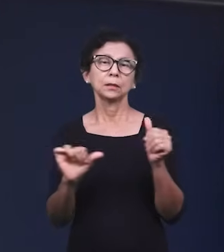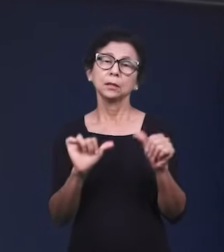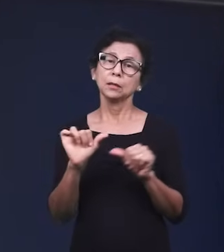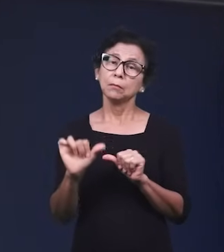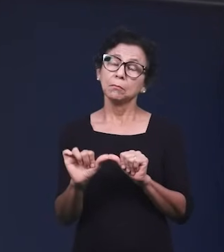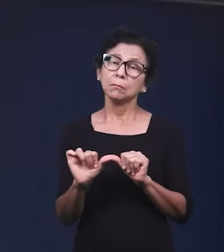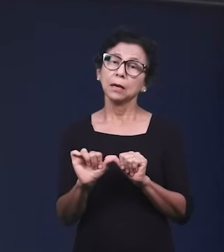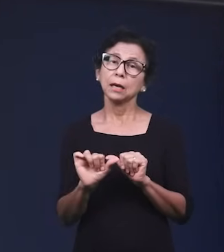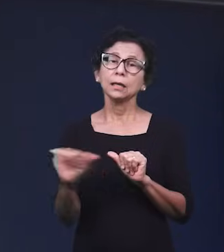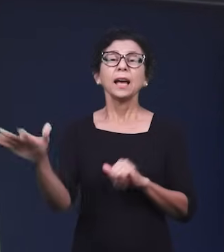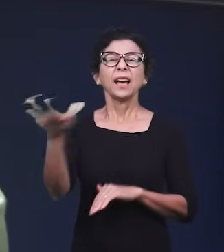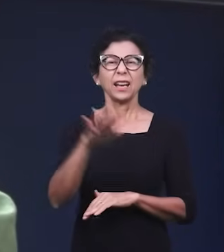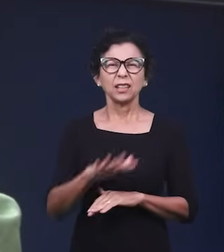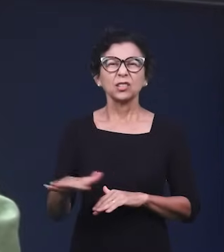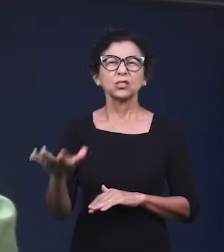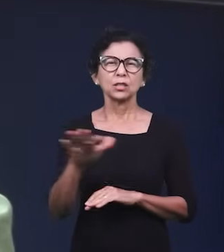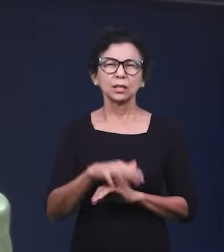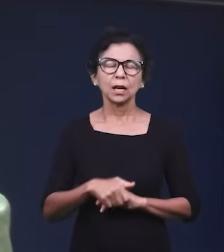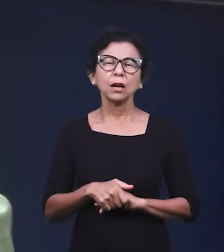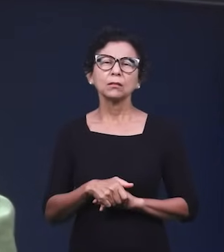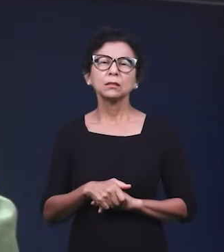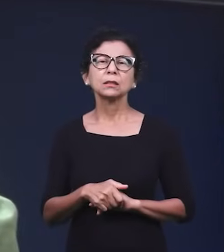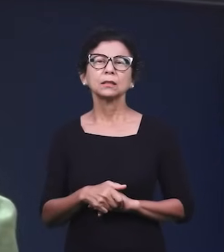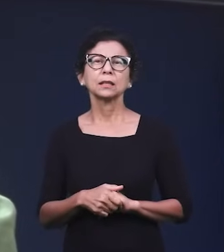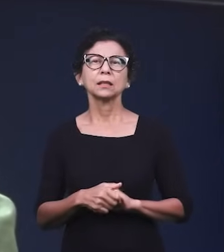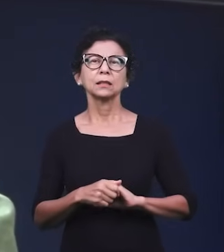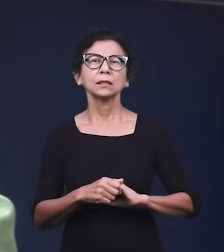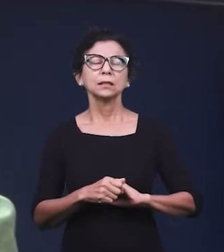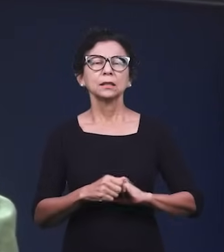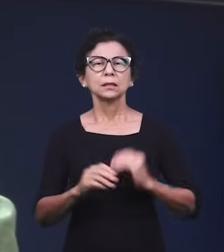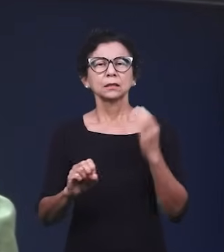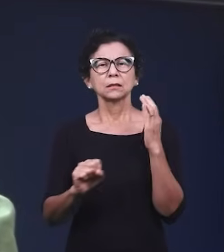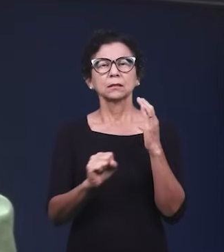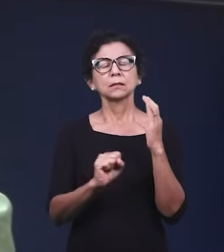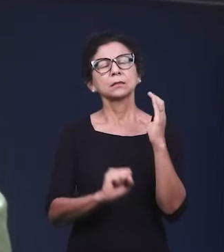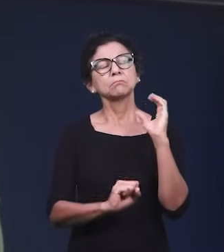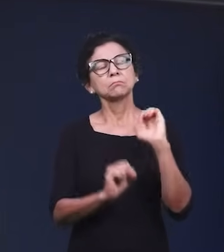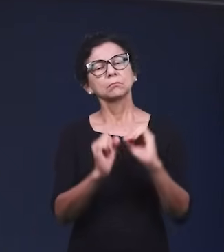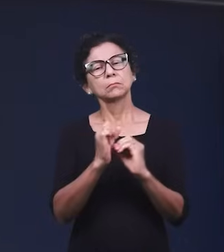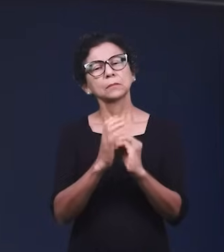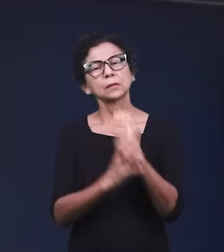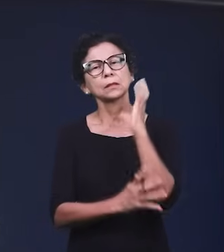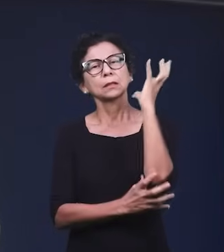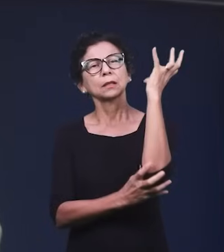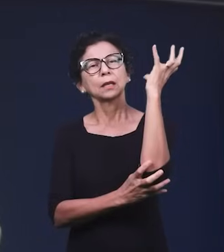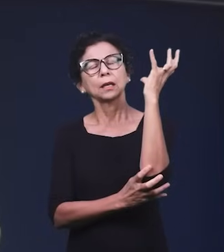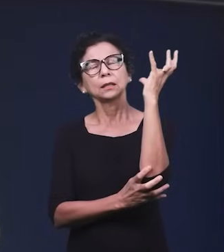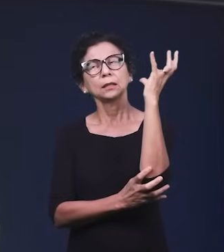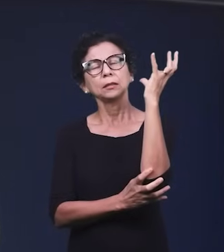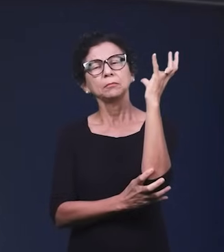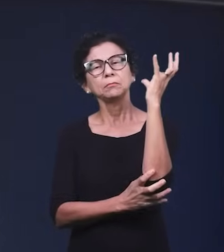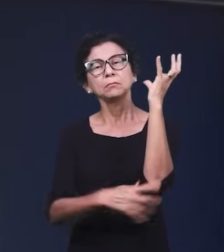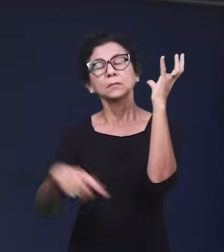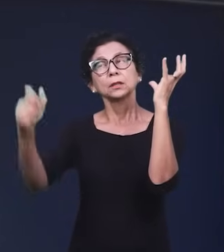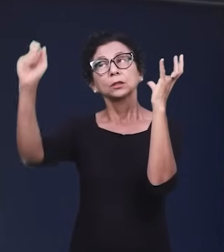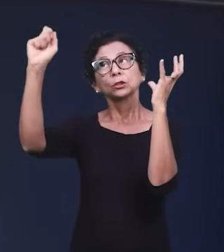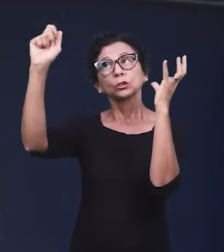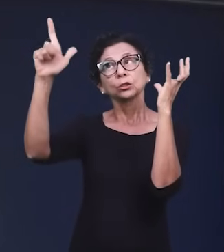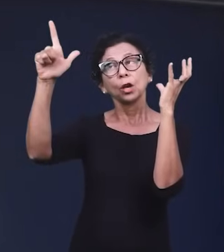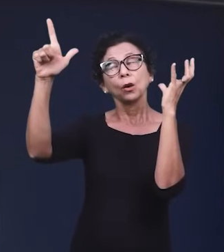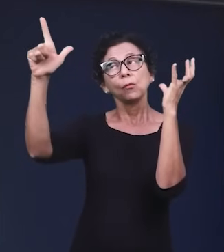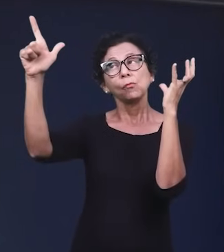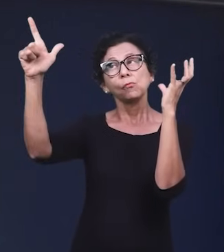captura da luz né que a gente chamava antes de fase Clara né que é onde as moléculas de clorofila localizada